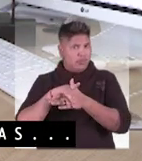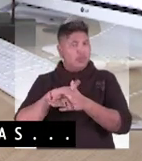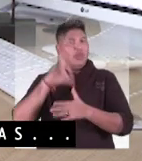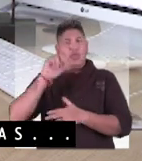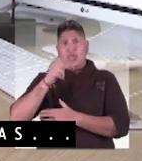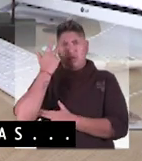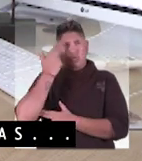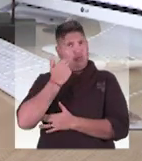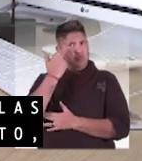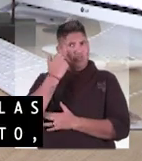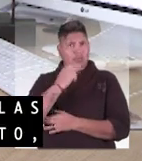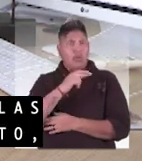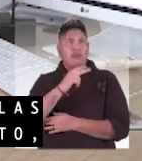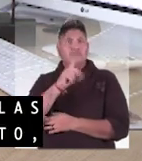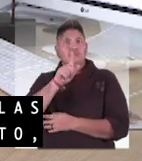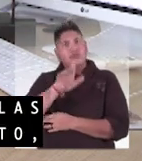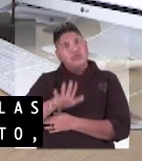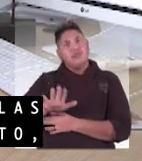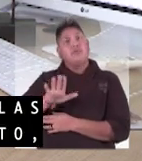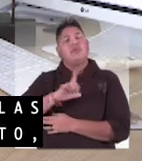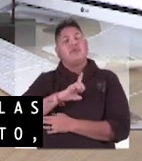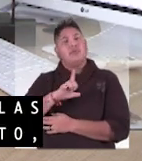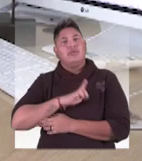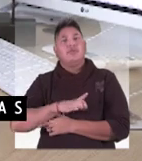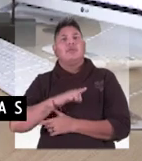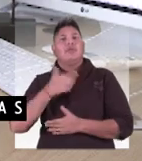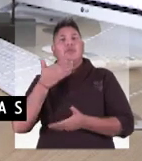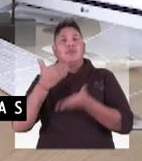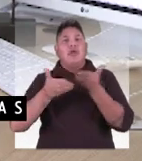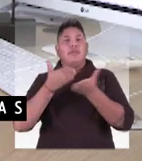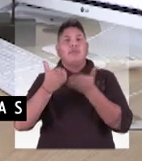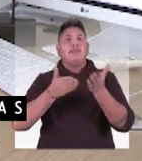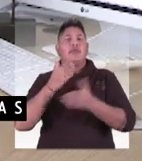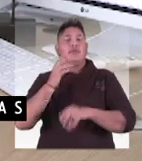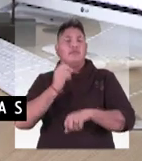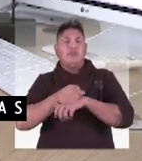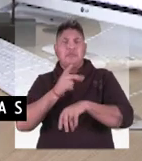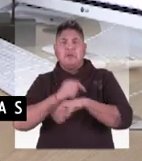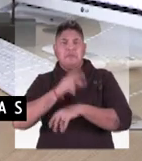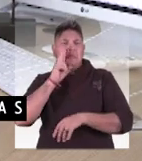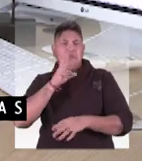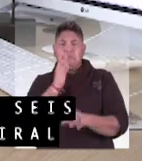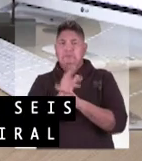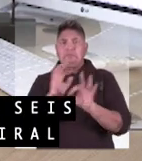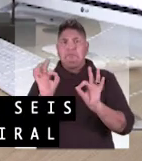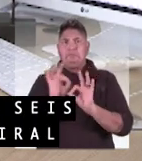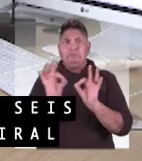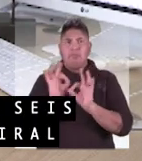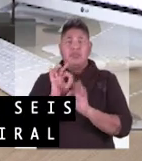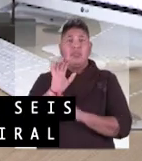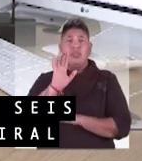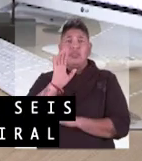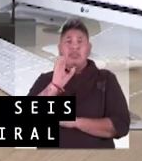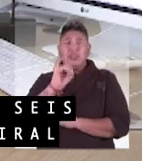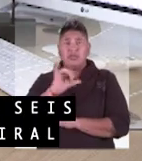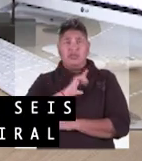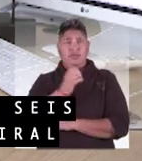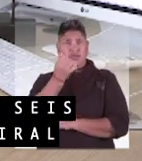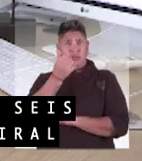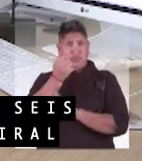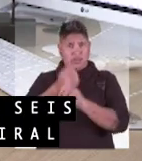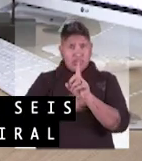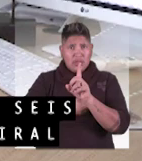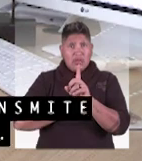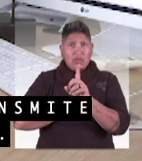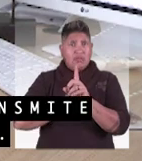normais. Elas, geralmente, quando elas estão sob tratamento, a carga viral delas é indetectável. Quem está há mais de 6 meses